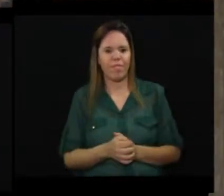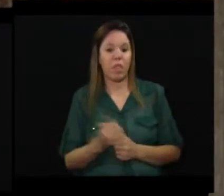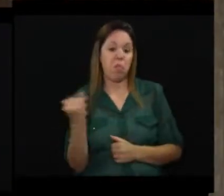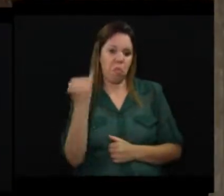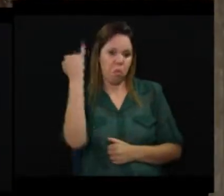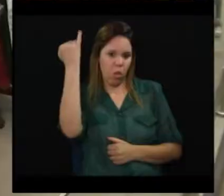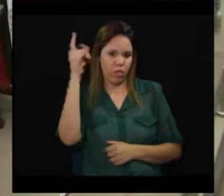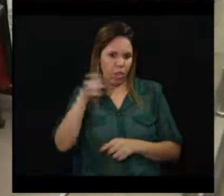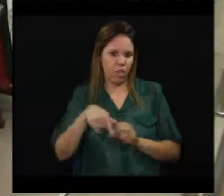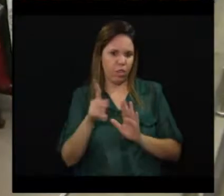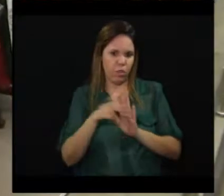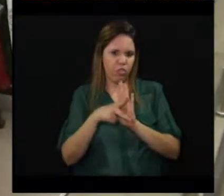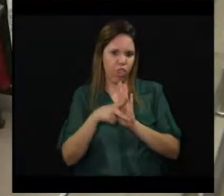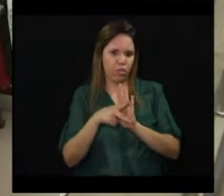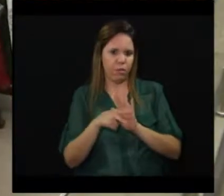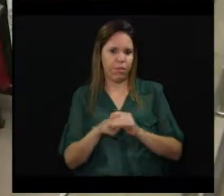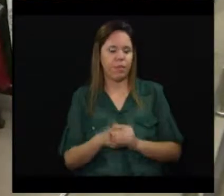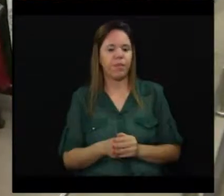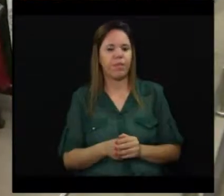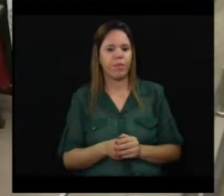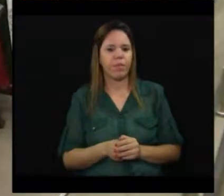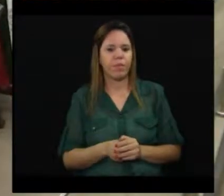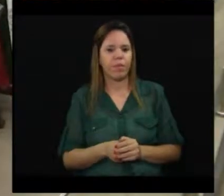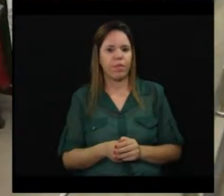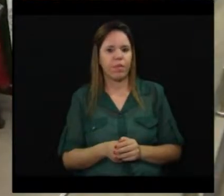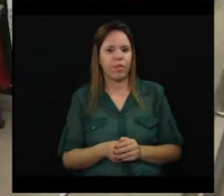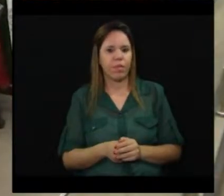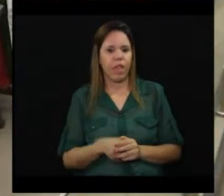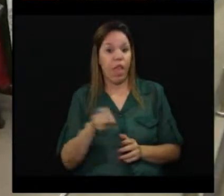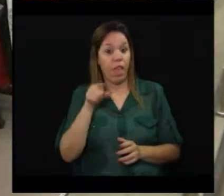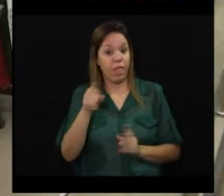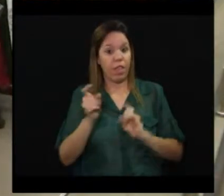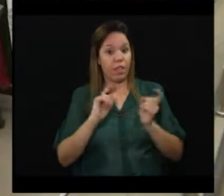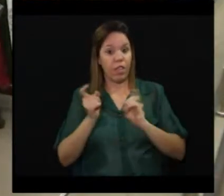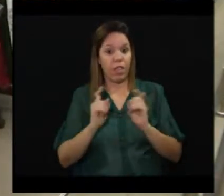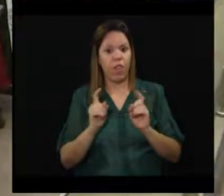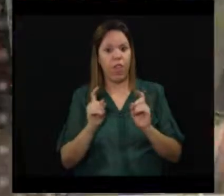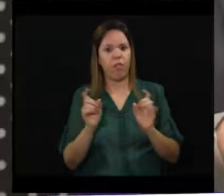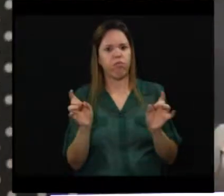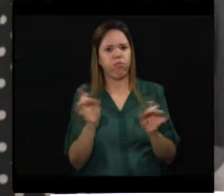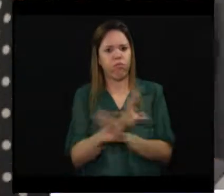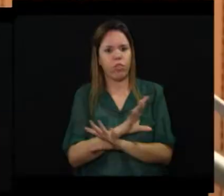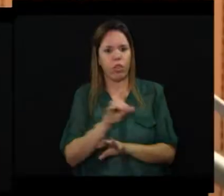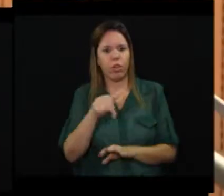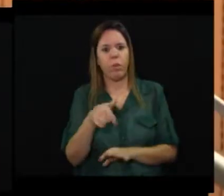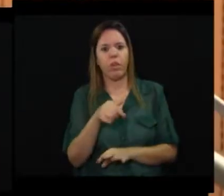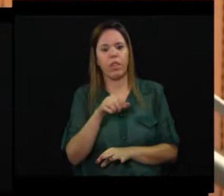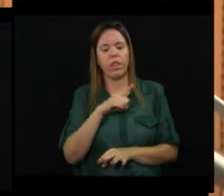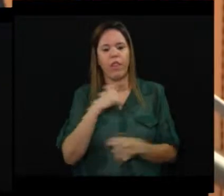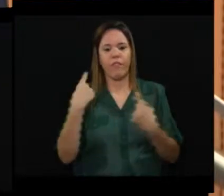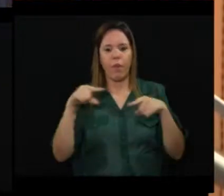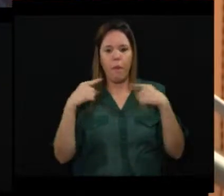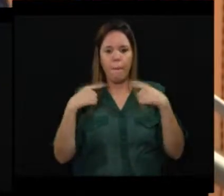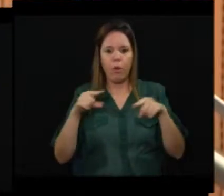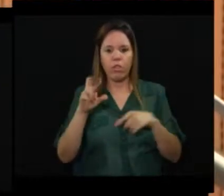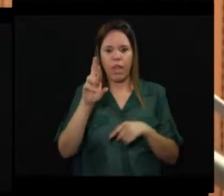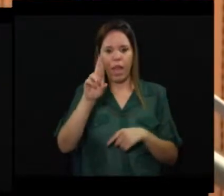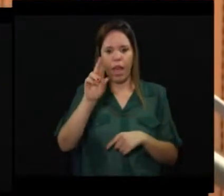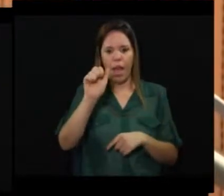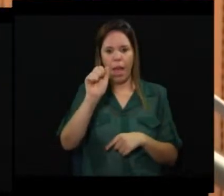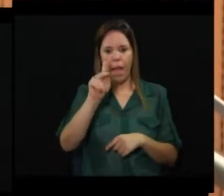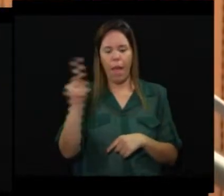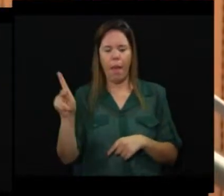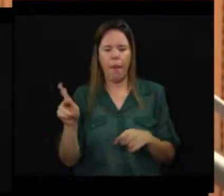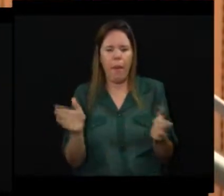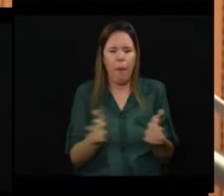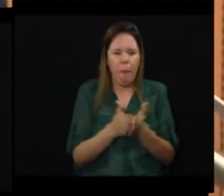importante o projeto. E nesta sessão, nada de encerramento formal. Foi ao som de rap. Um pobre favelado, seu